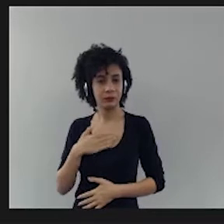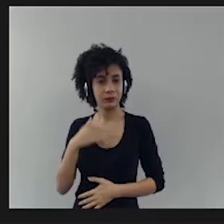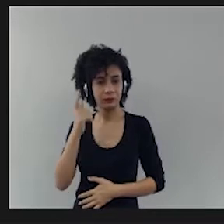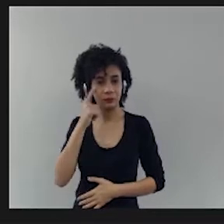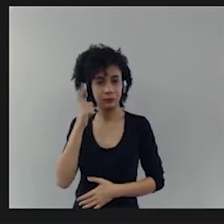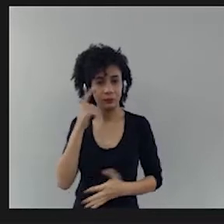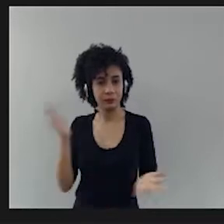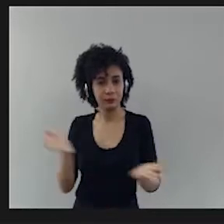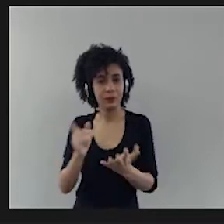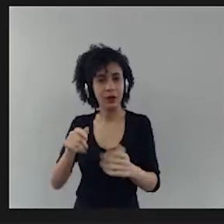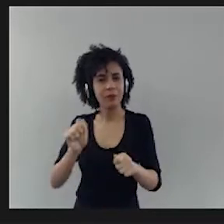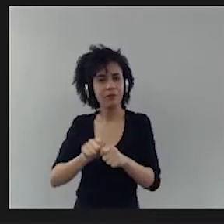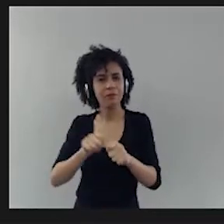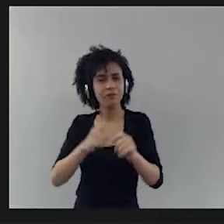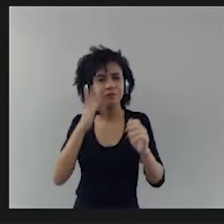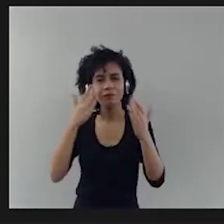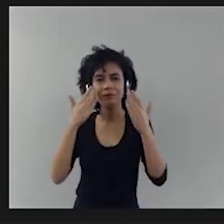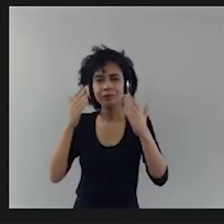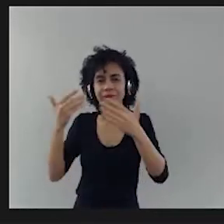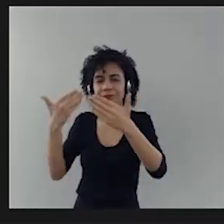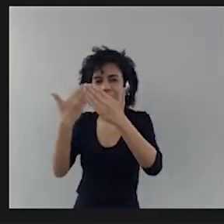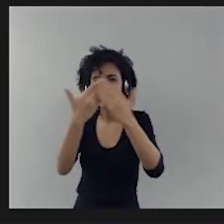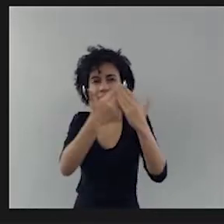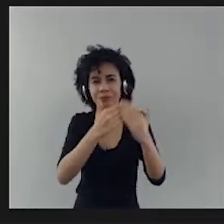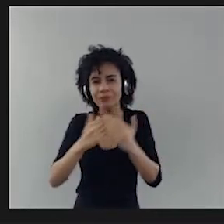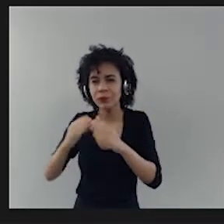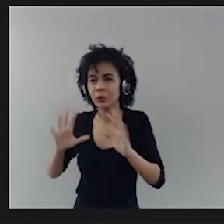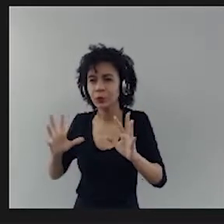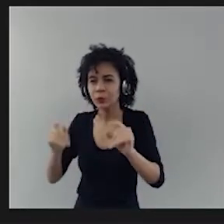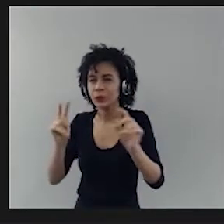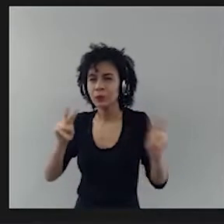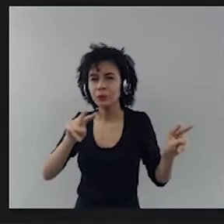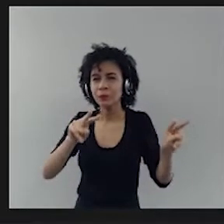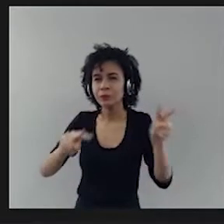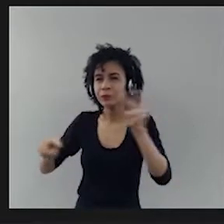das inovações legislativas em